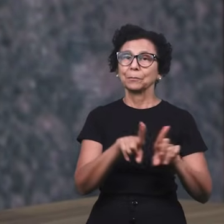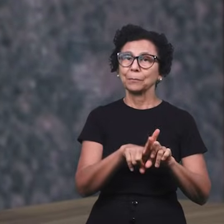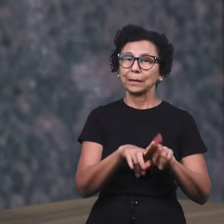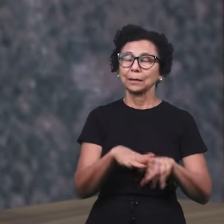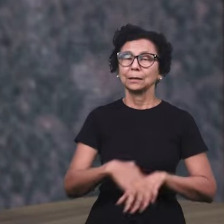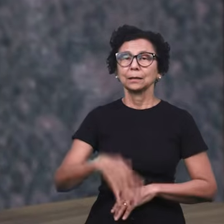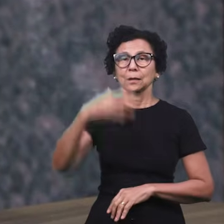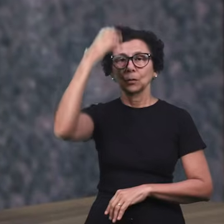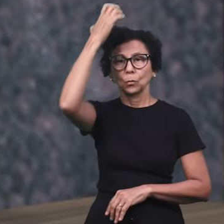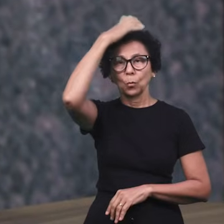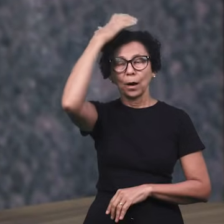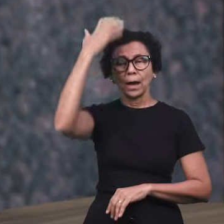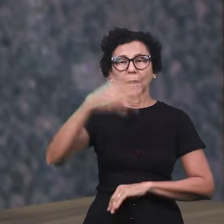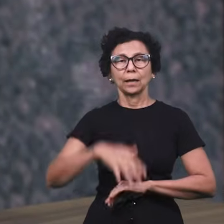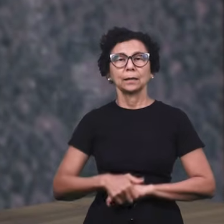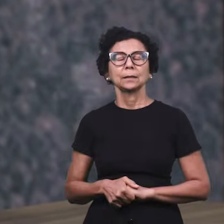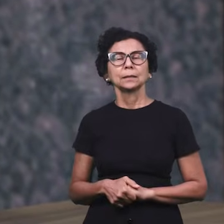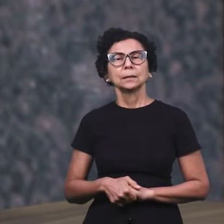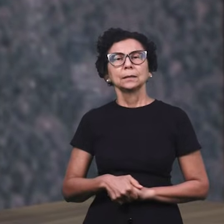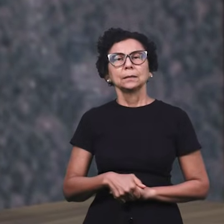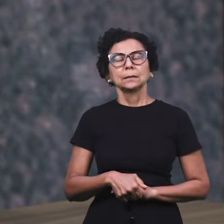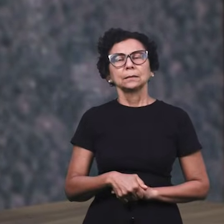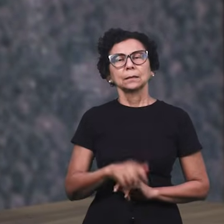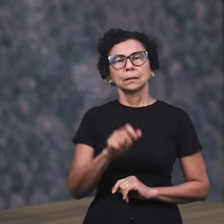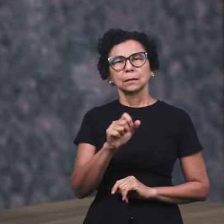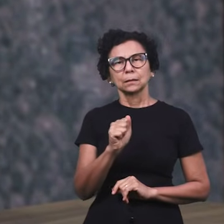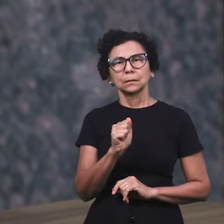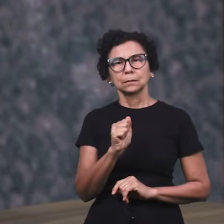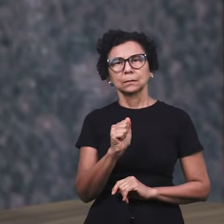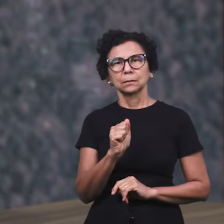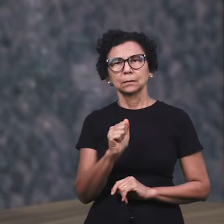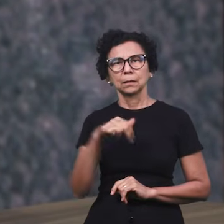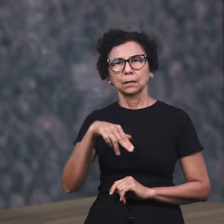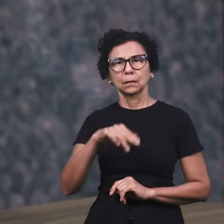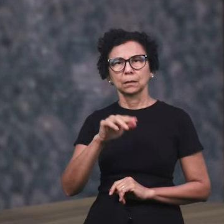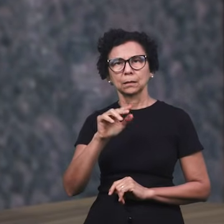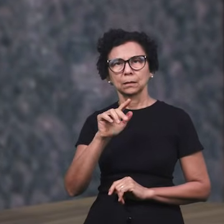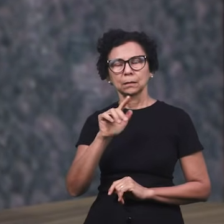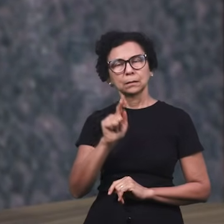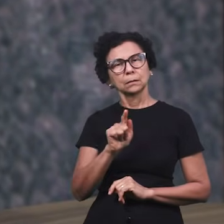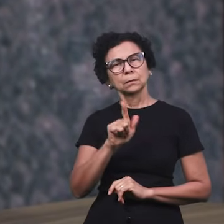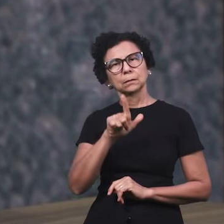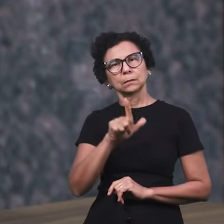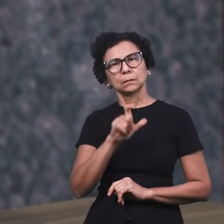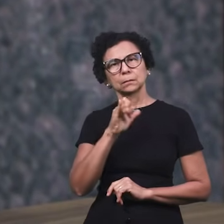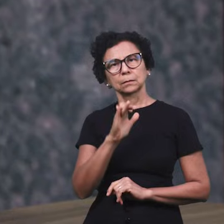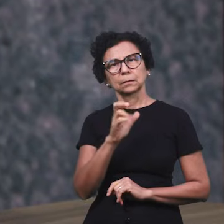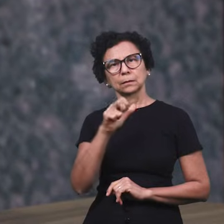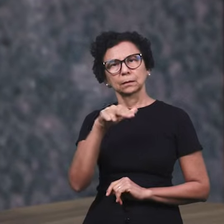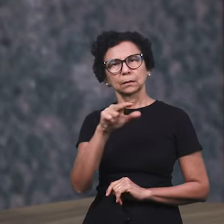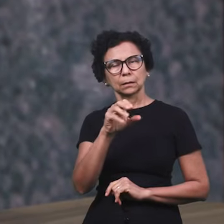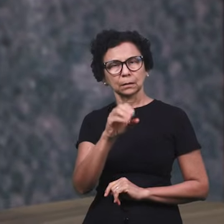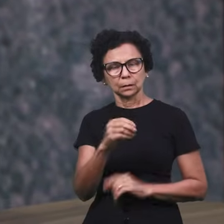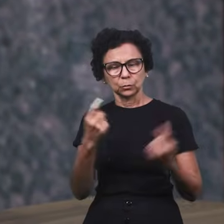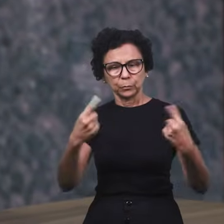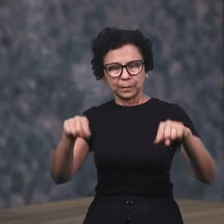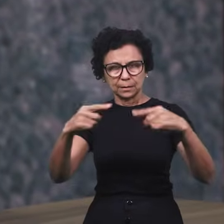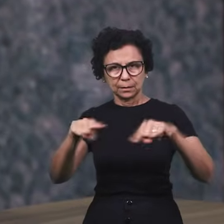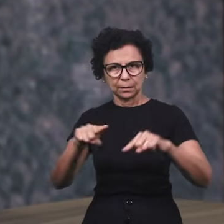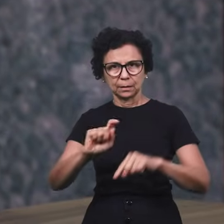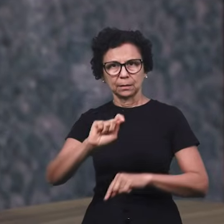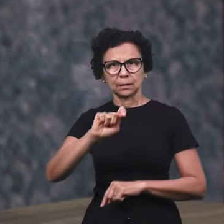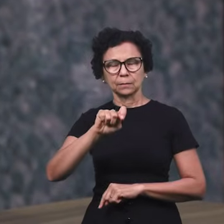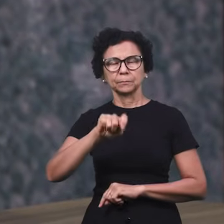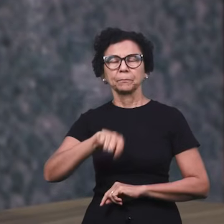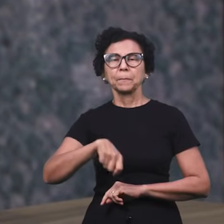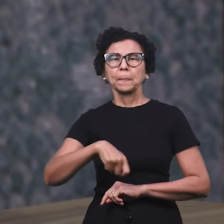perseguidos pela monarquia anglicana. Então, muitos calvinistas, muitos puritanos, como eram